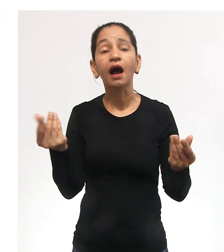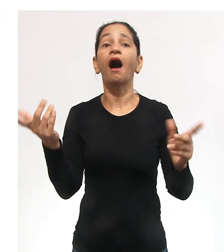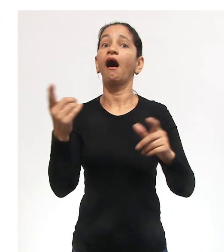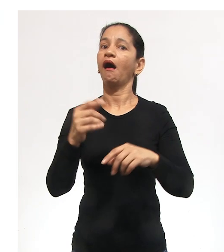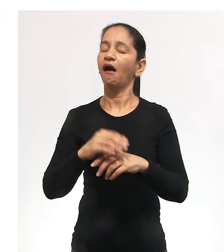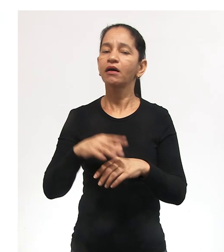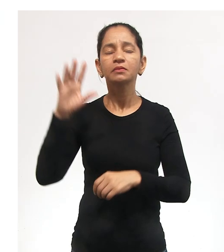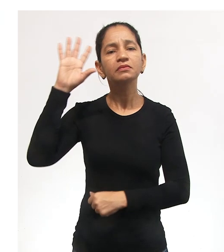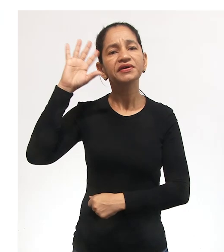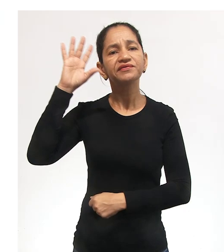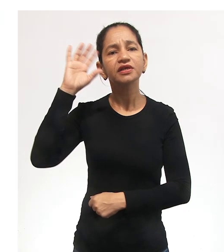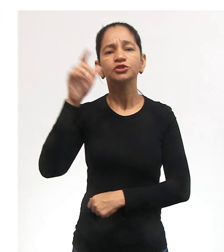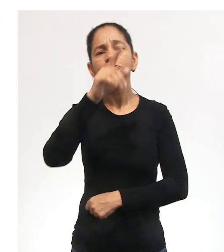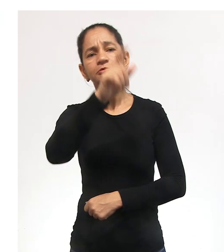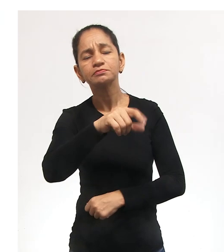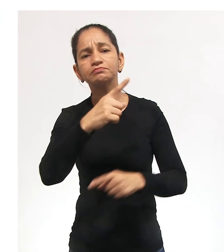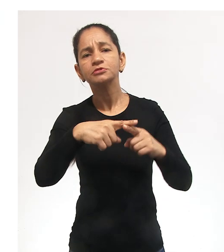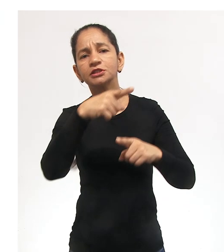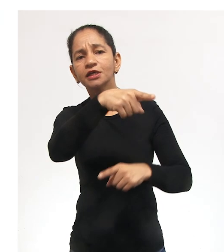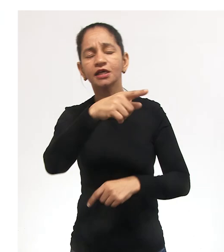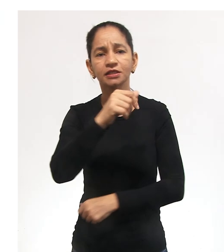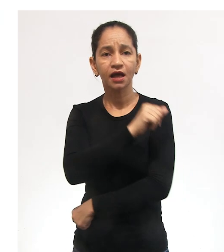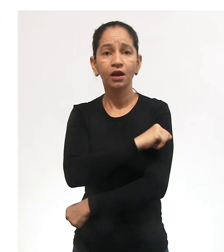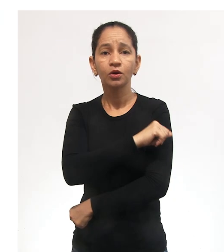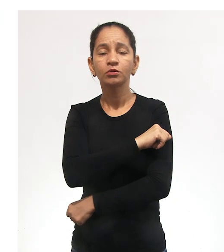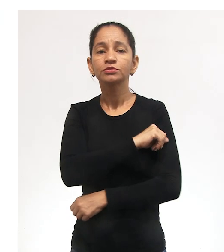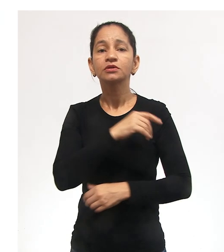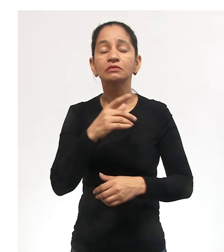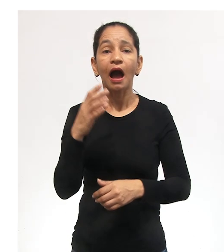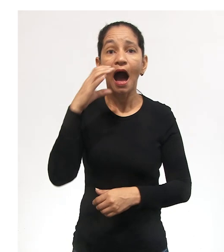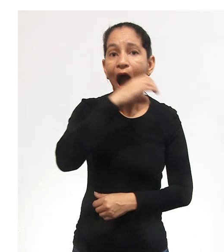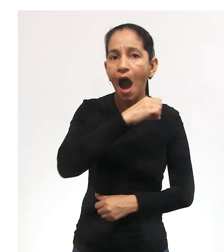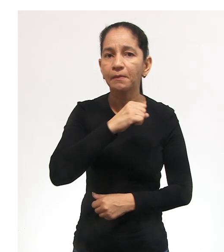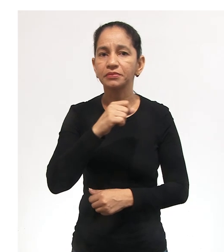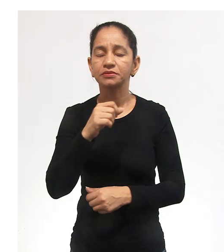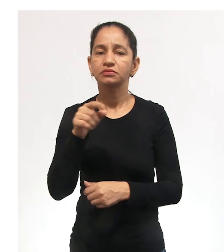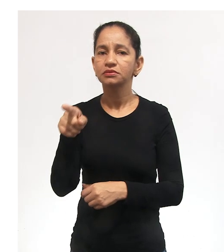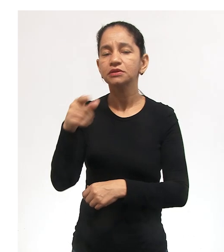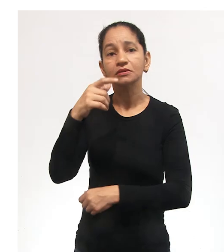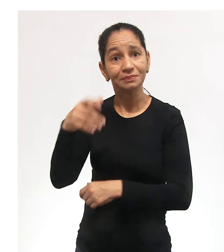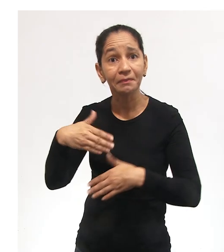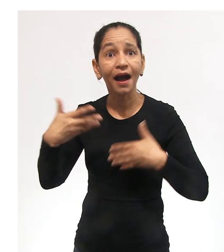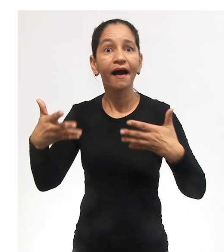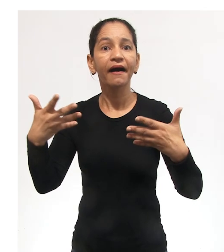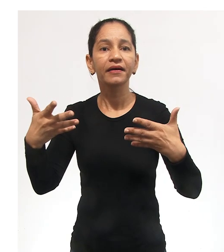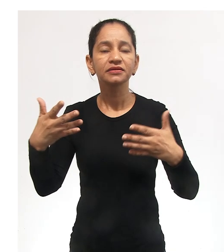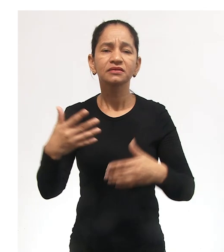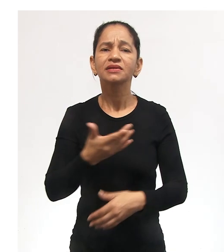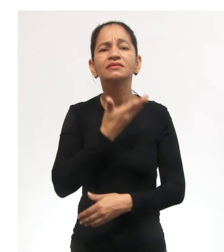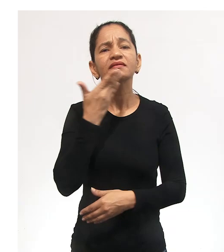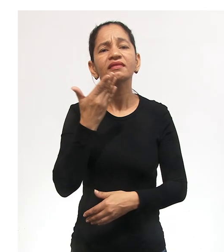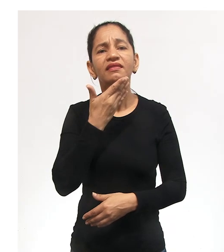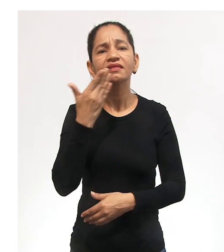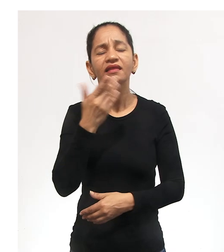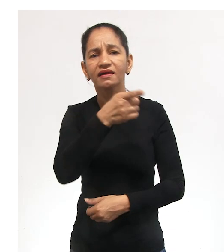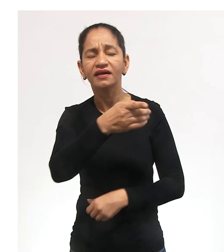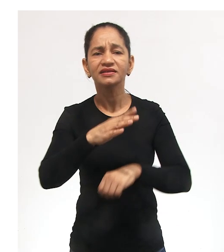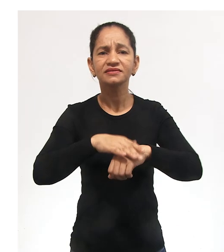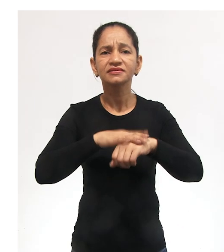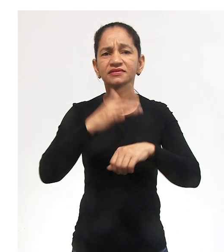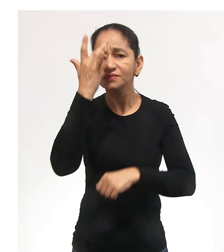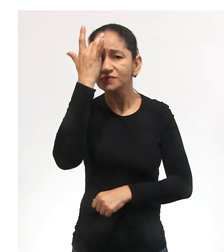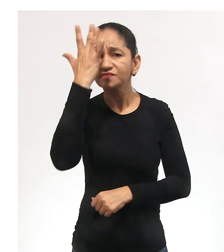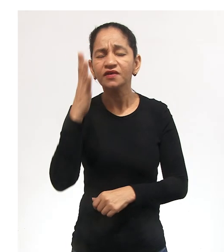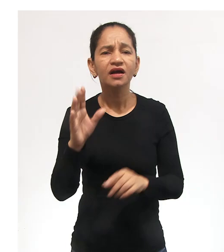fazer uma reflexão sobre o ritmo da atividade. Será que aquela atividade não está muito fácil para